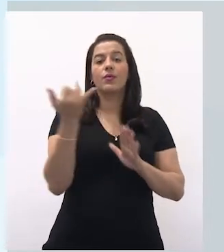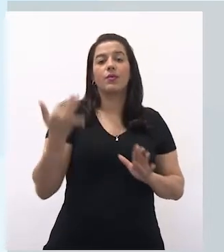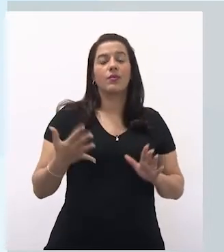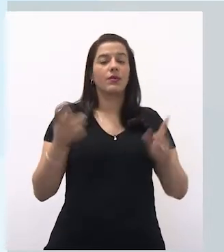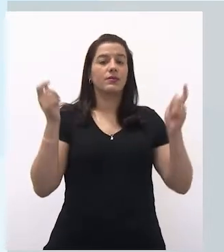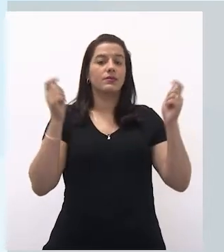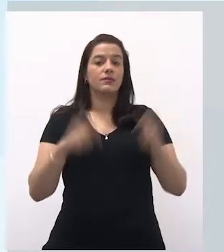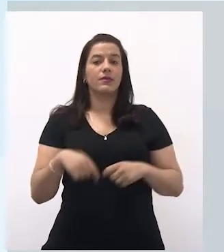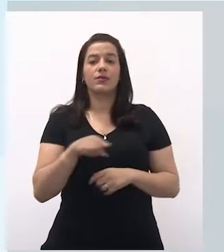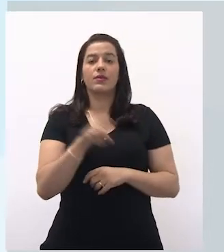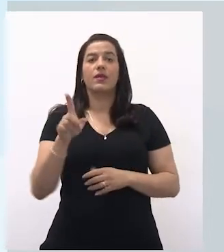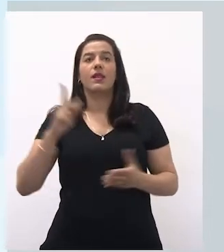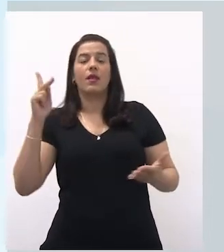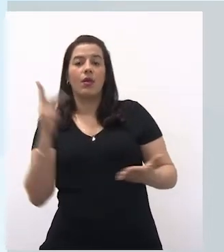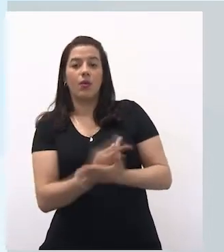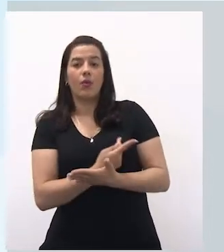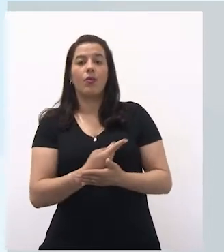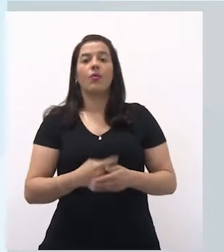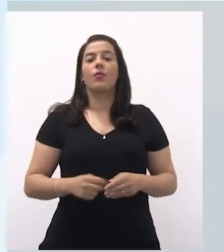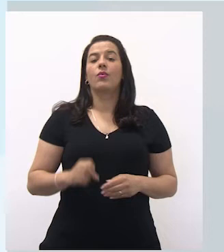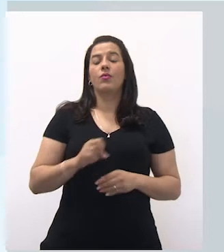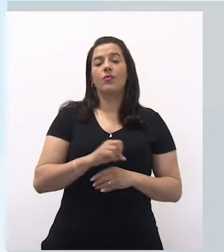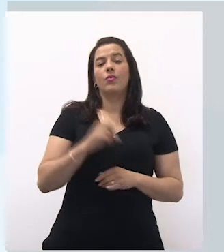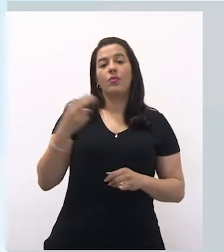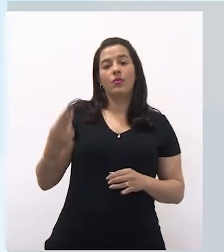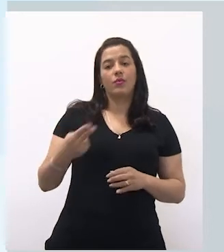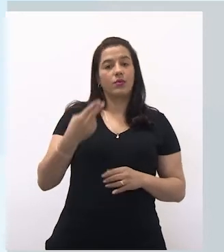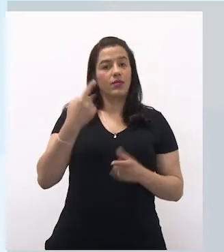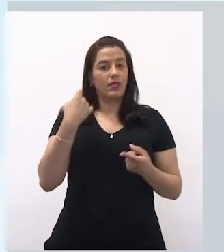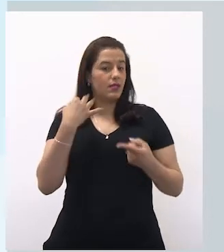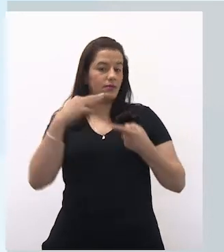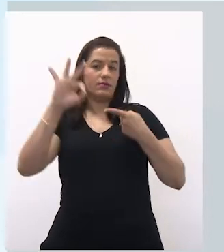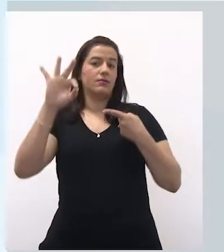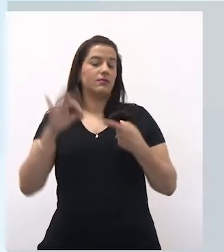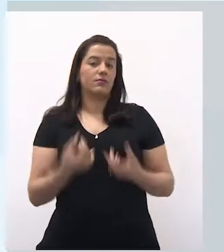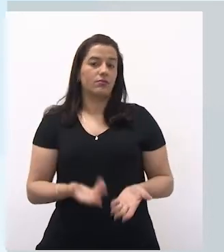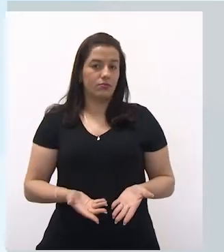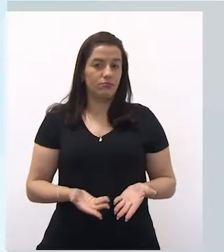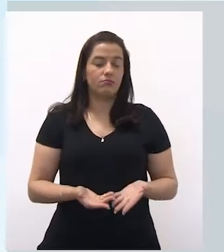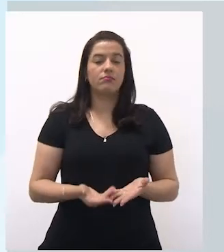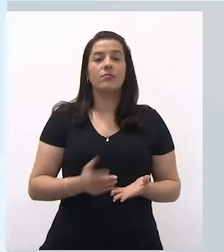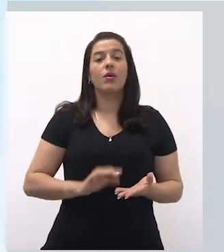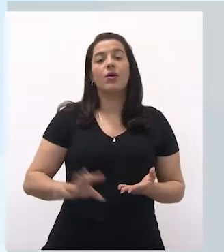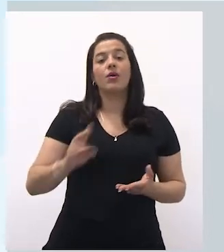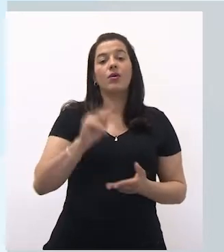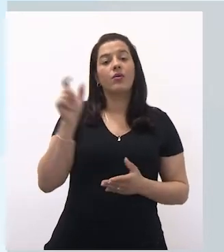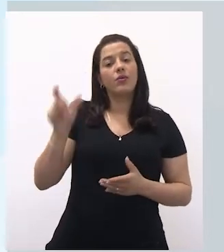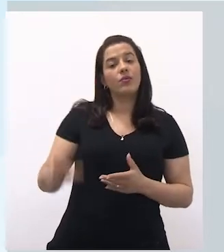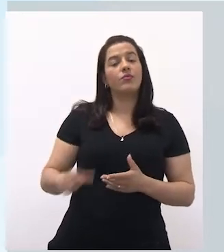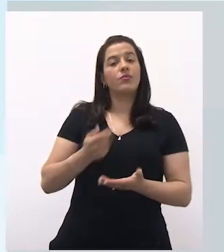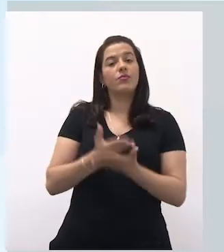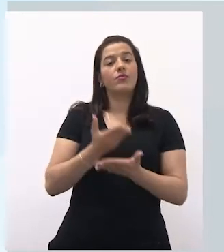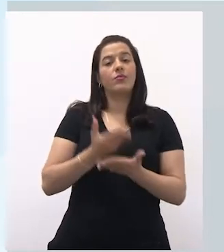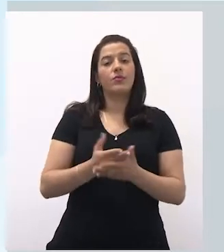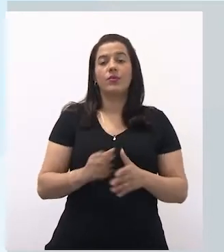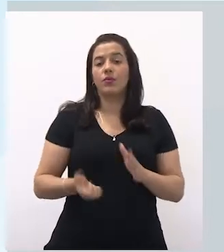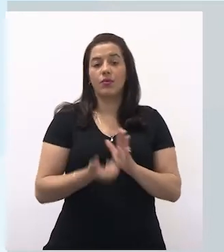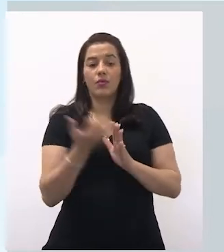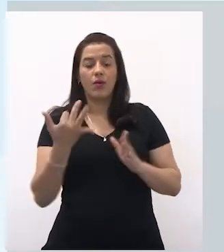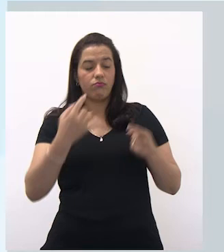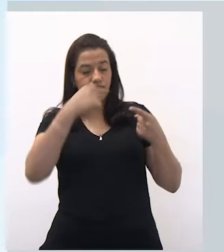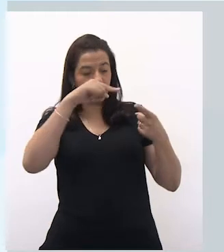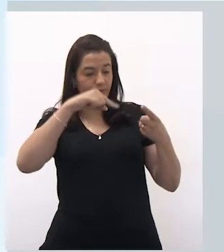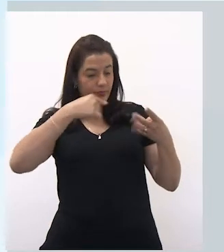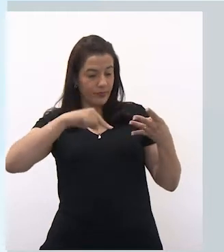o que ele errou, os que ele errou, os que ele acertou, né? o meu aluno, o meu estudante, quais itens ele